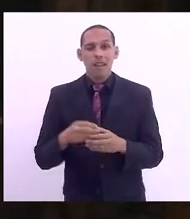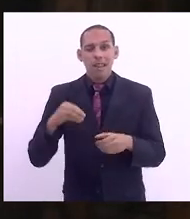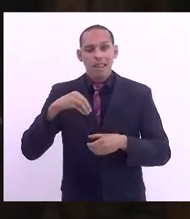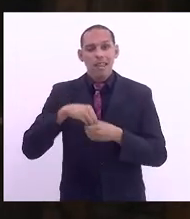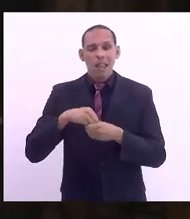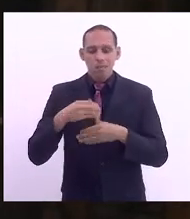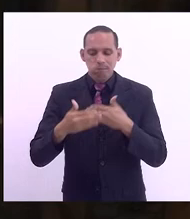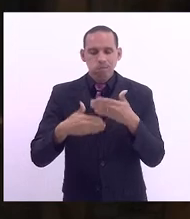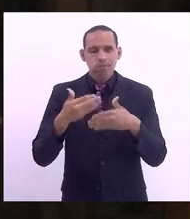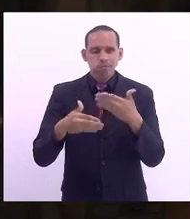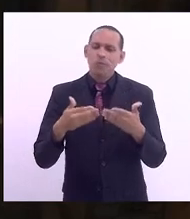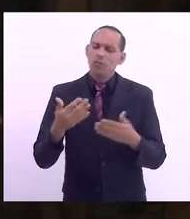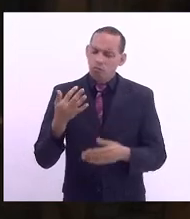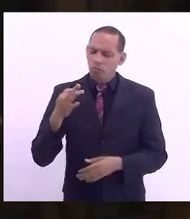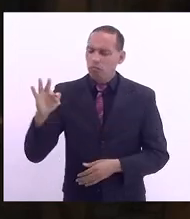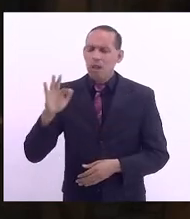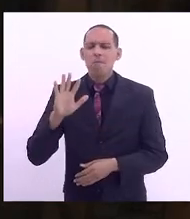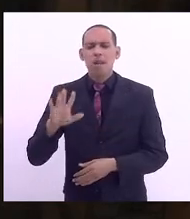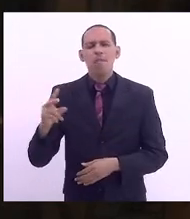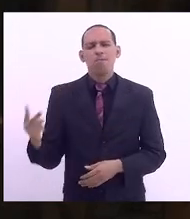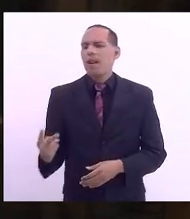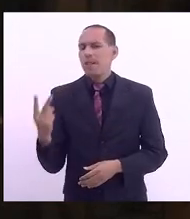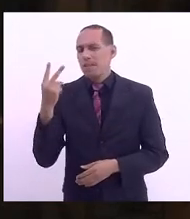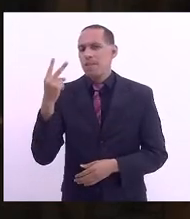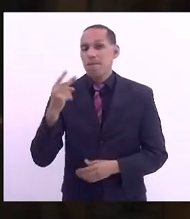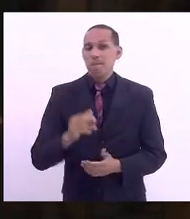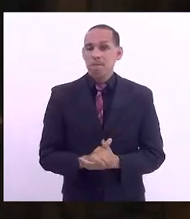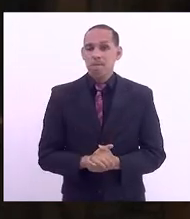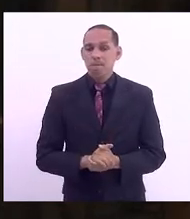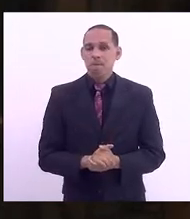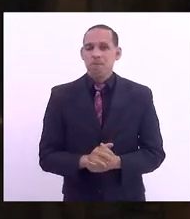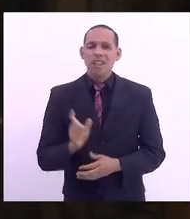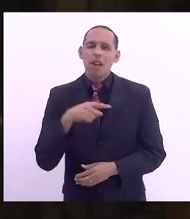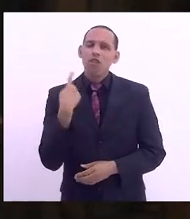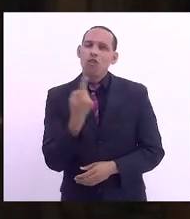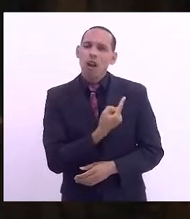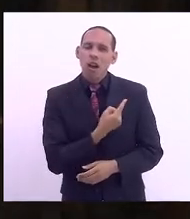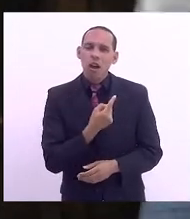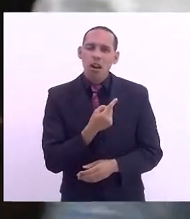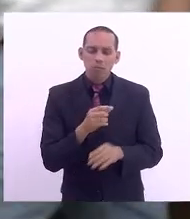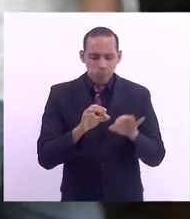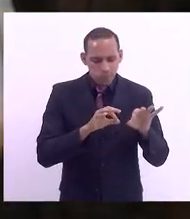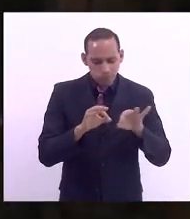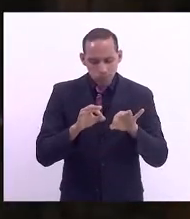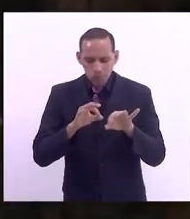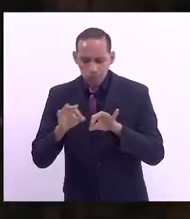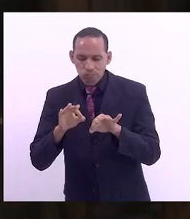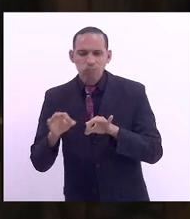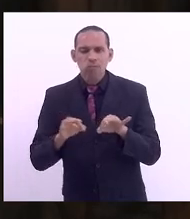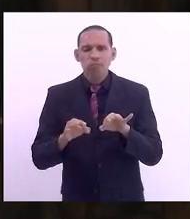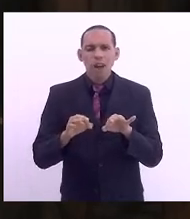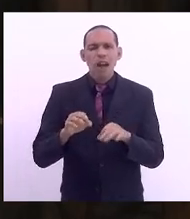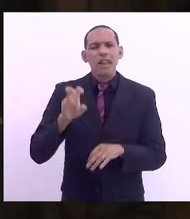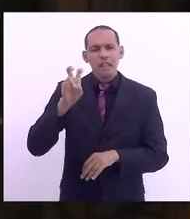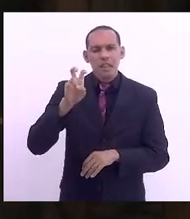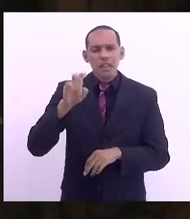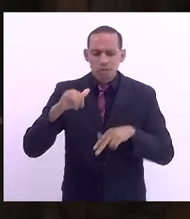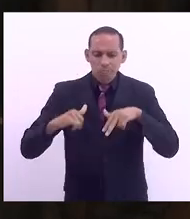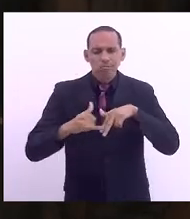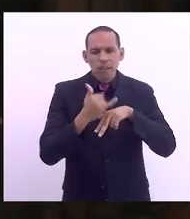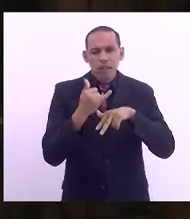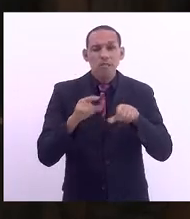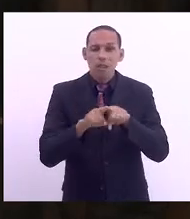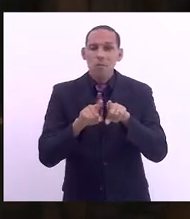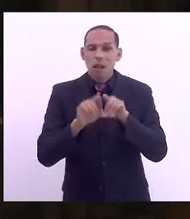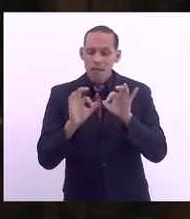né? Como sempre doloroso, mas extremamente valioso. A gente juntou, à época, cerca de 5 vítimas e